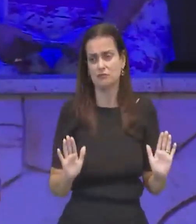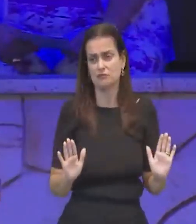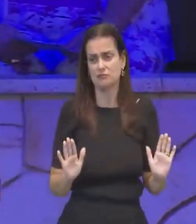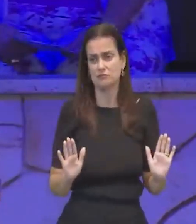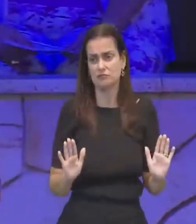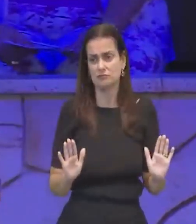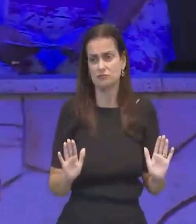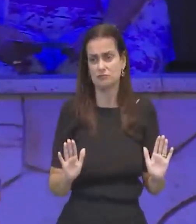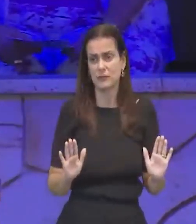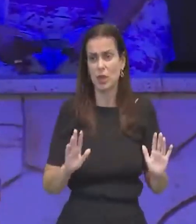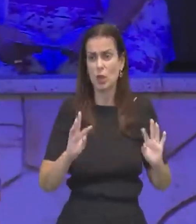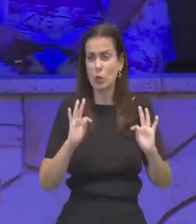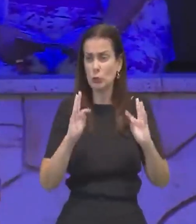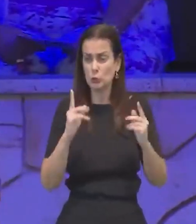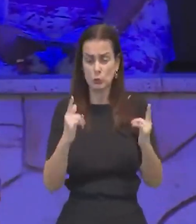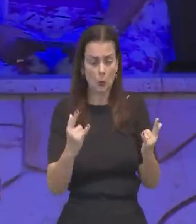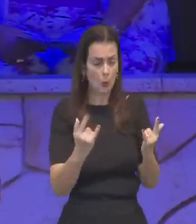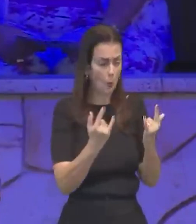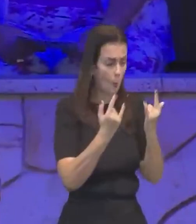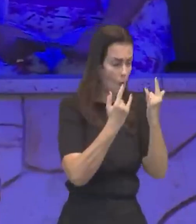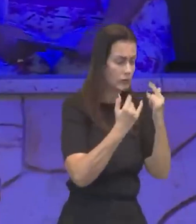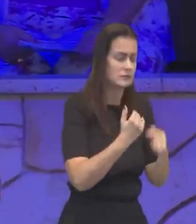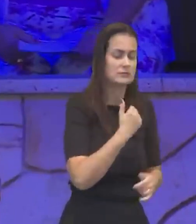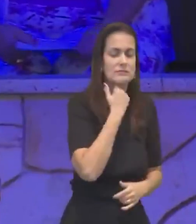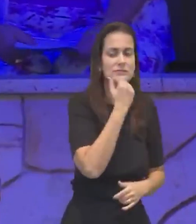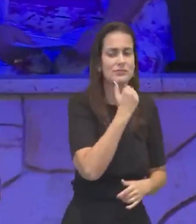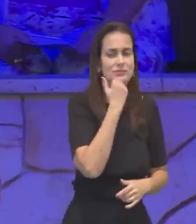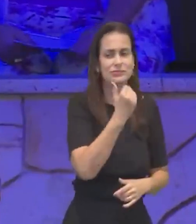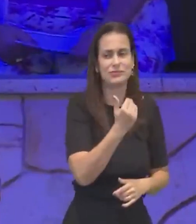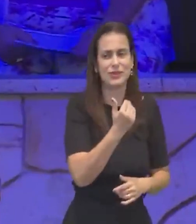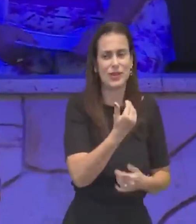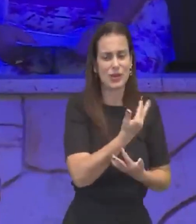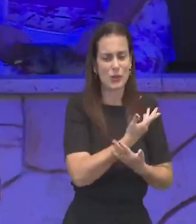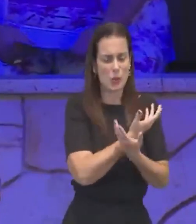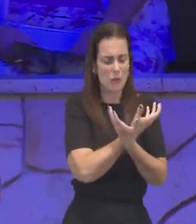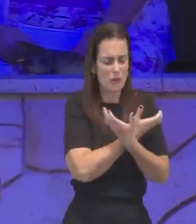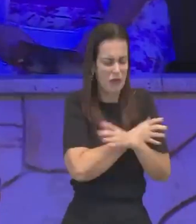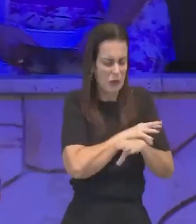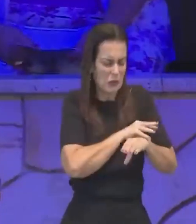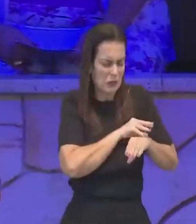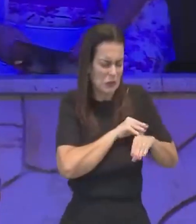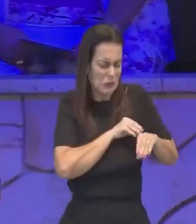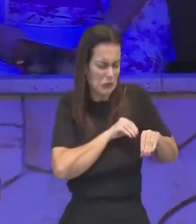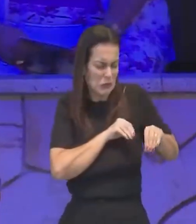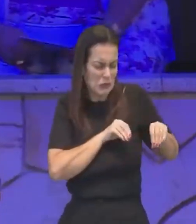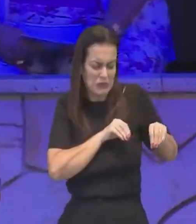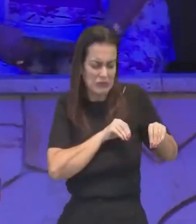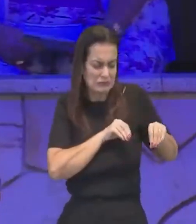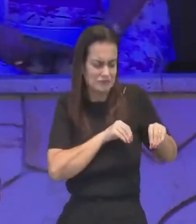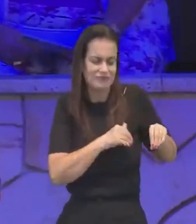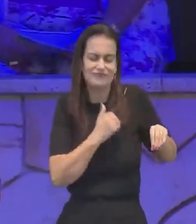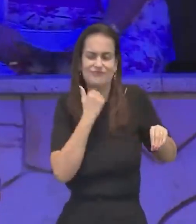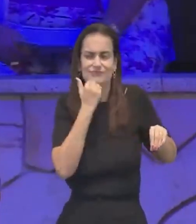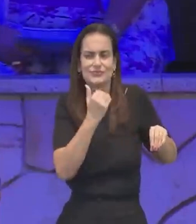cercam são insuficientes para preencher o vazio que existe dentro de nós.